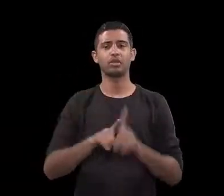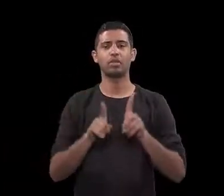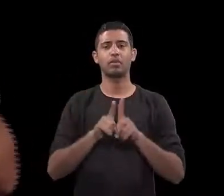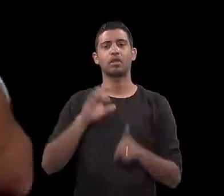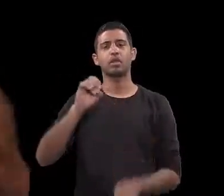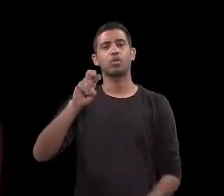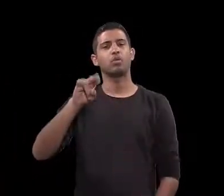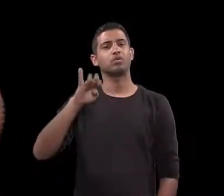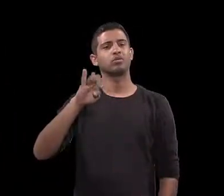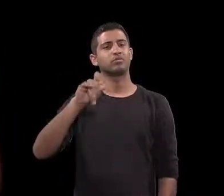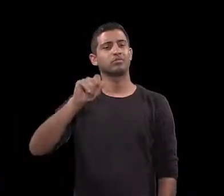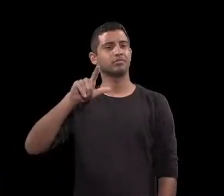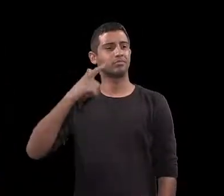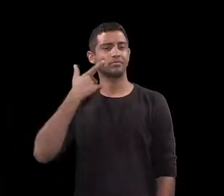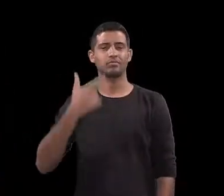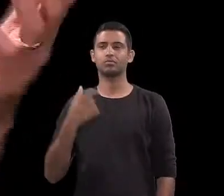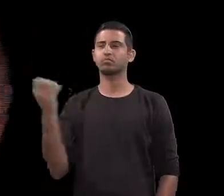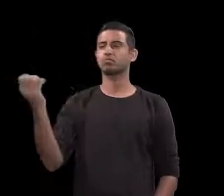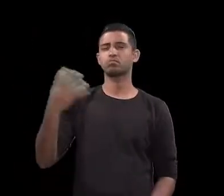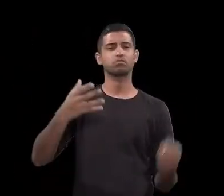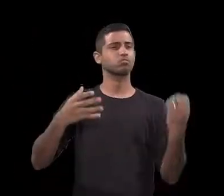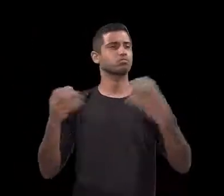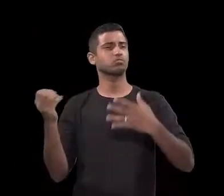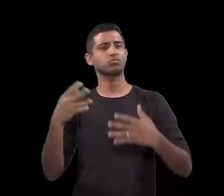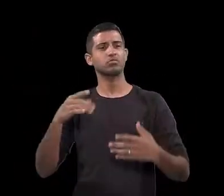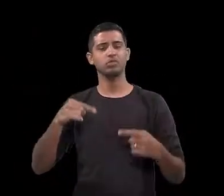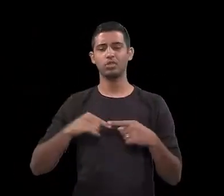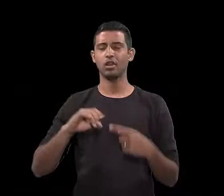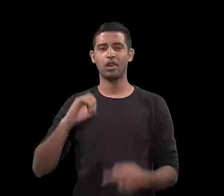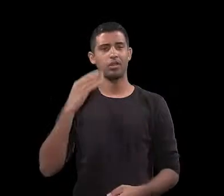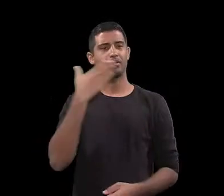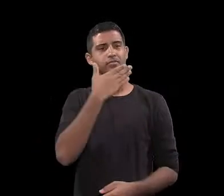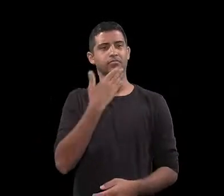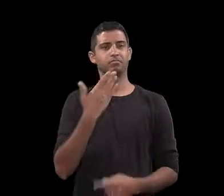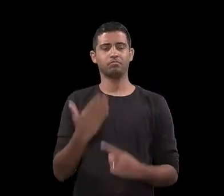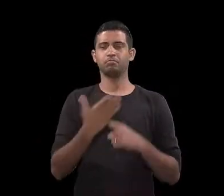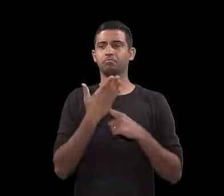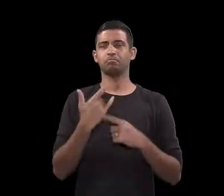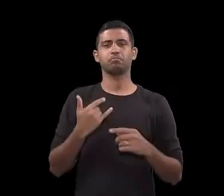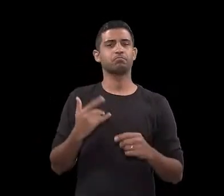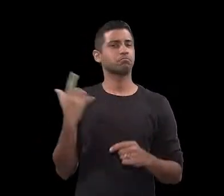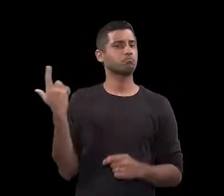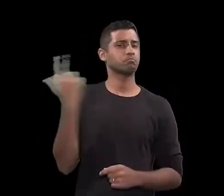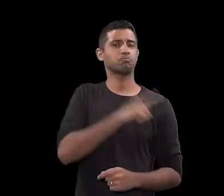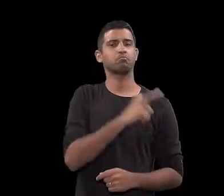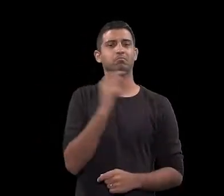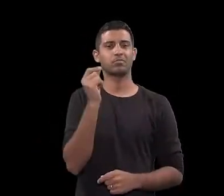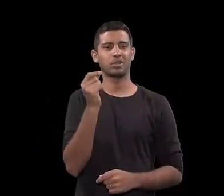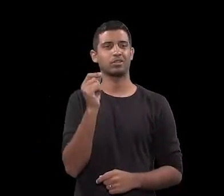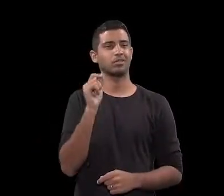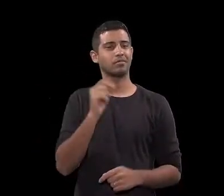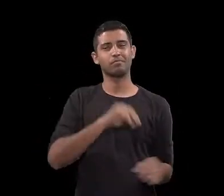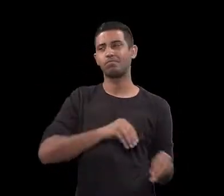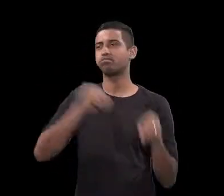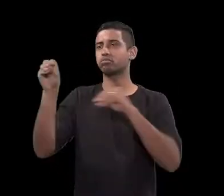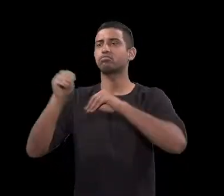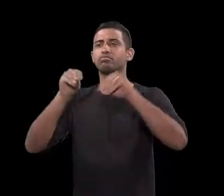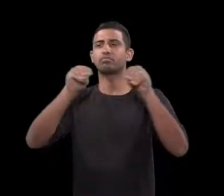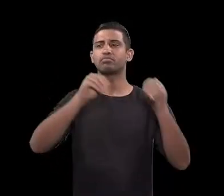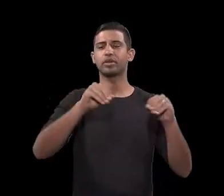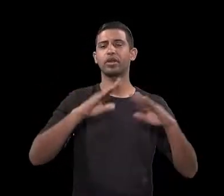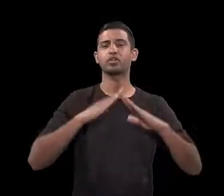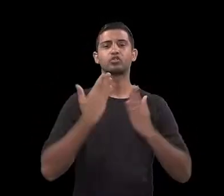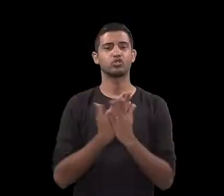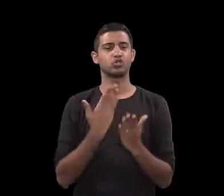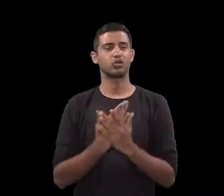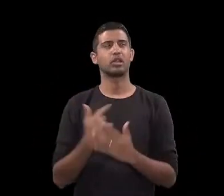oriental. Mas, claro, essas novas possibilidades, oportunidades me permitiu fazer um ano de